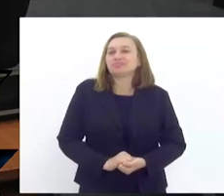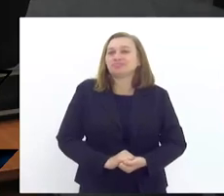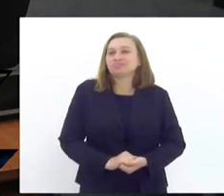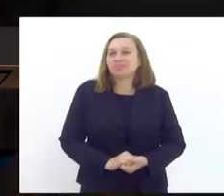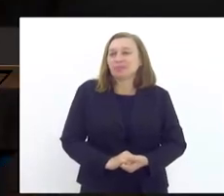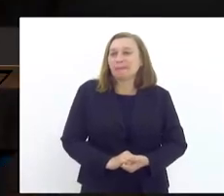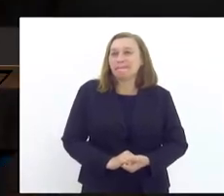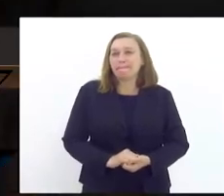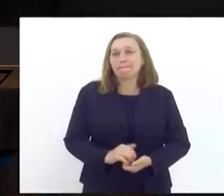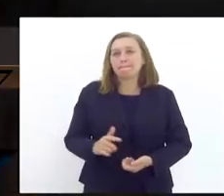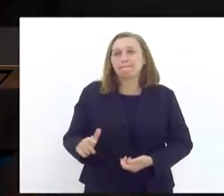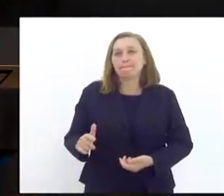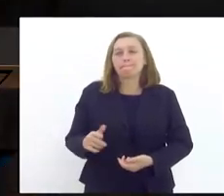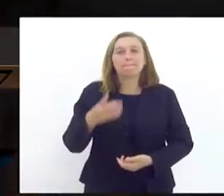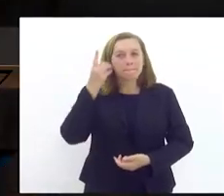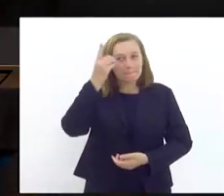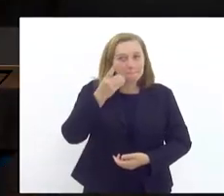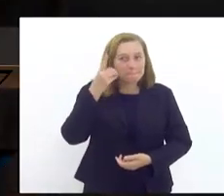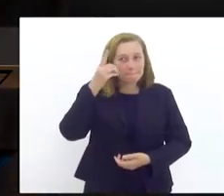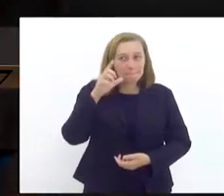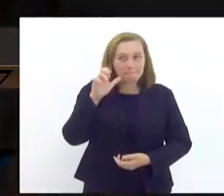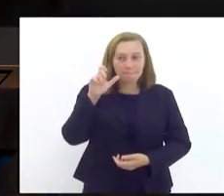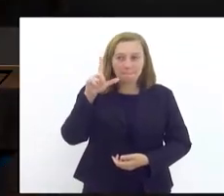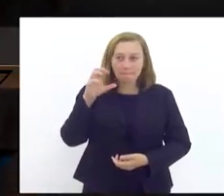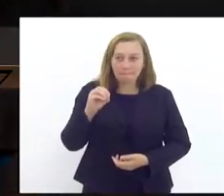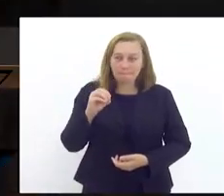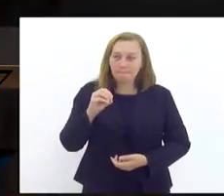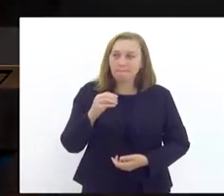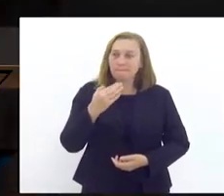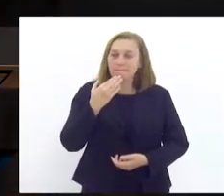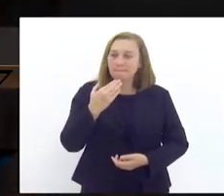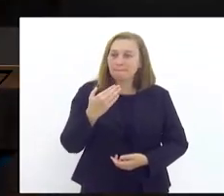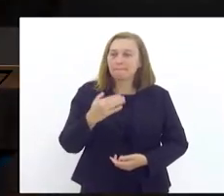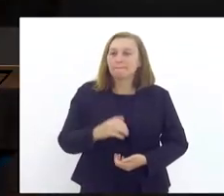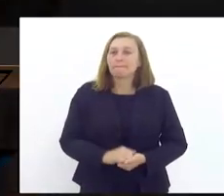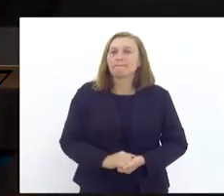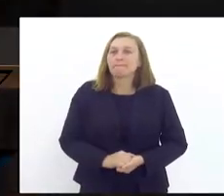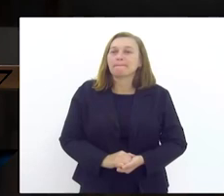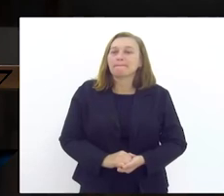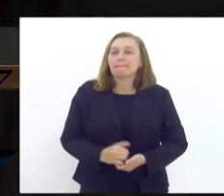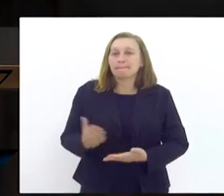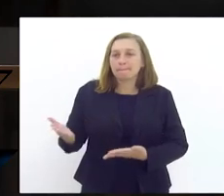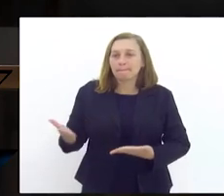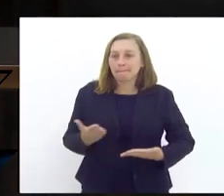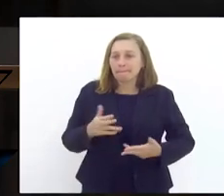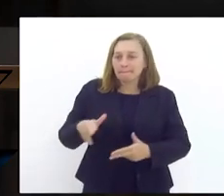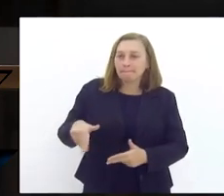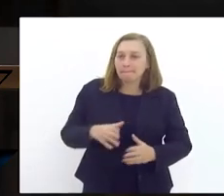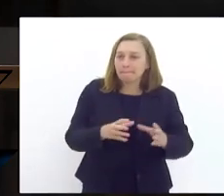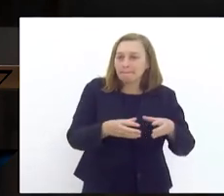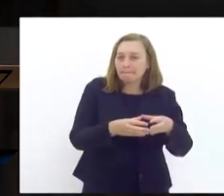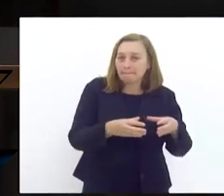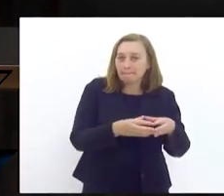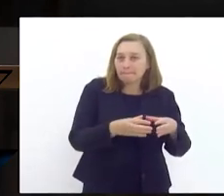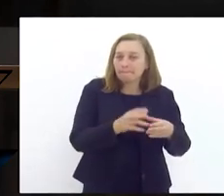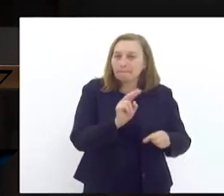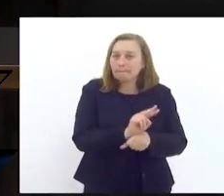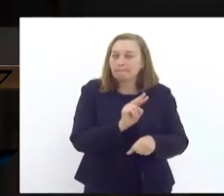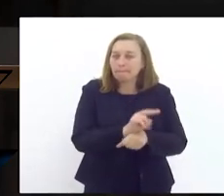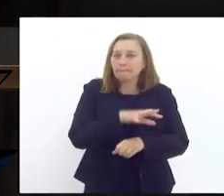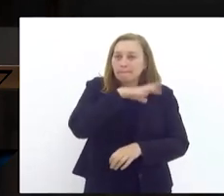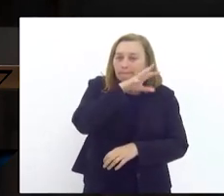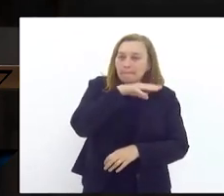próximo Deputado deputado Léo Vieira Aproveita enquanto eles caminham ele que Preside a comissão da proteção animal hoje que é dia